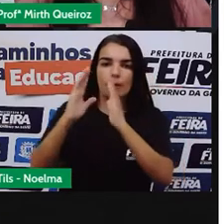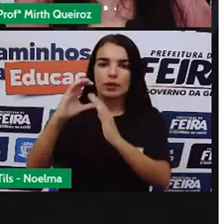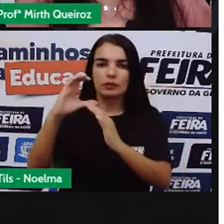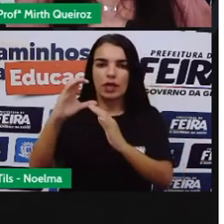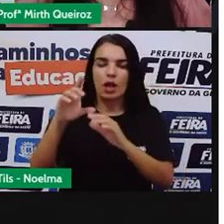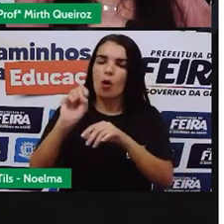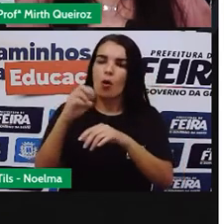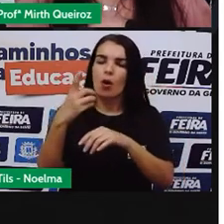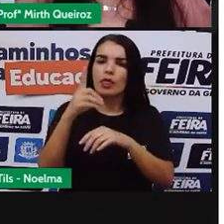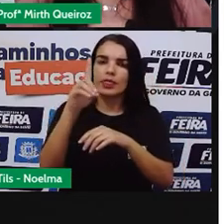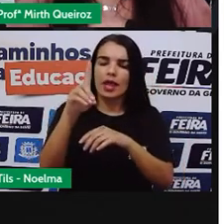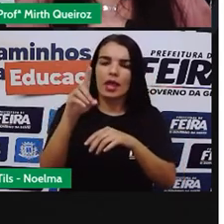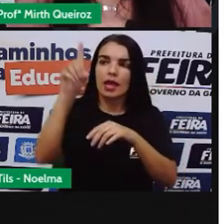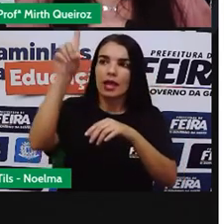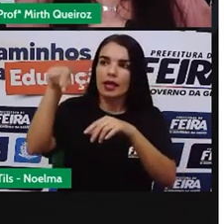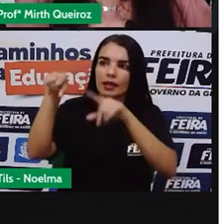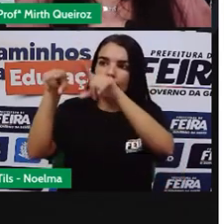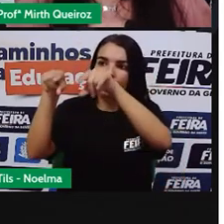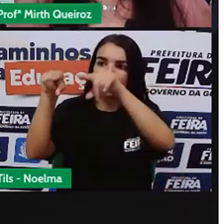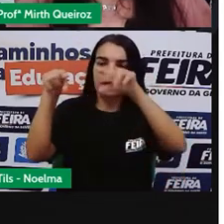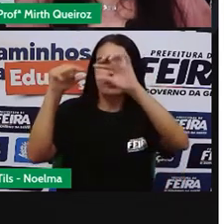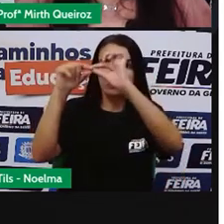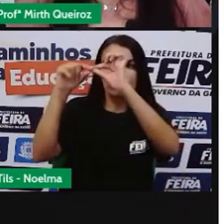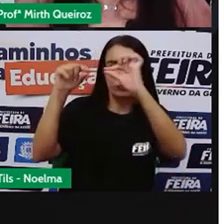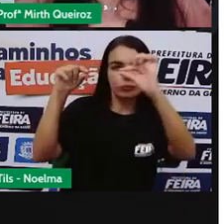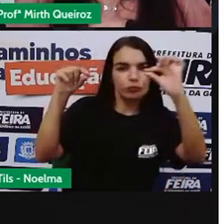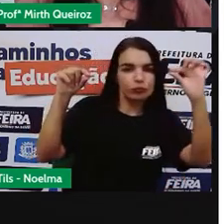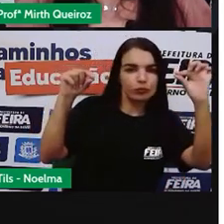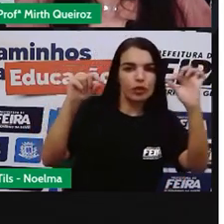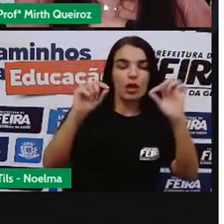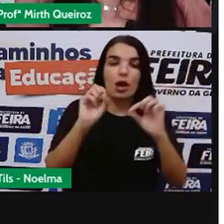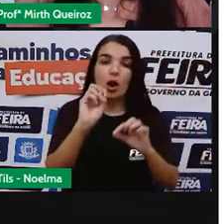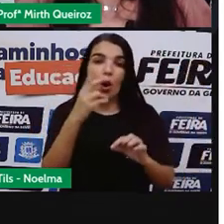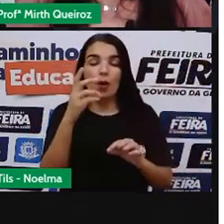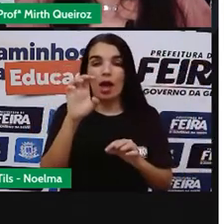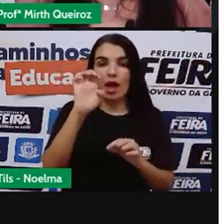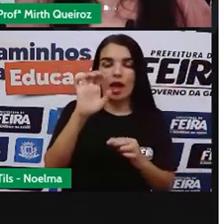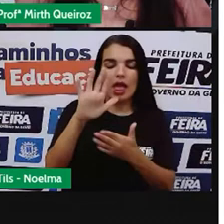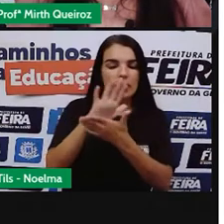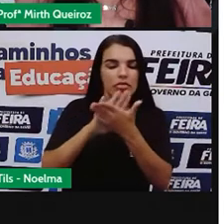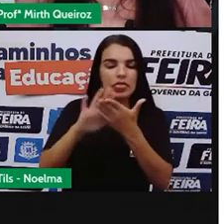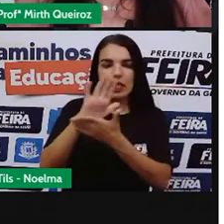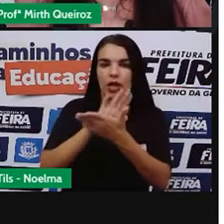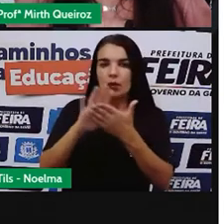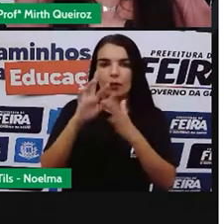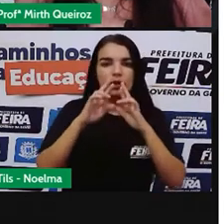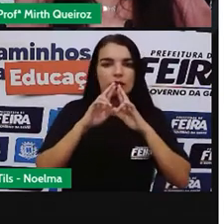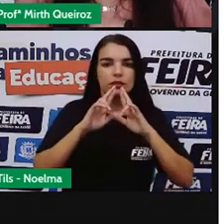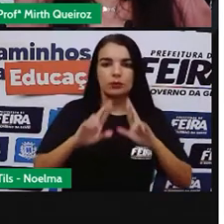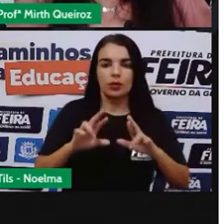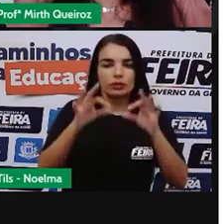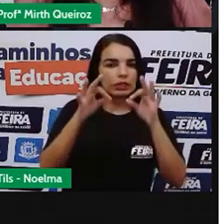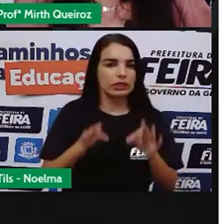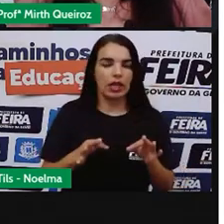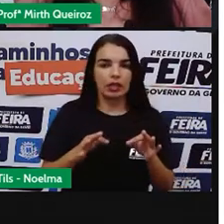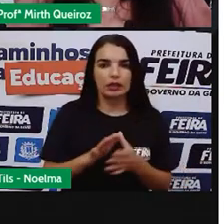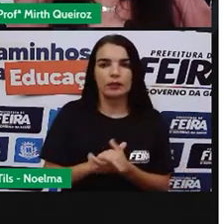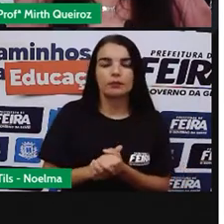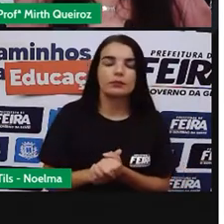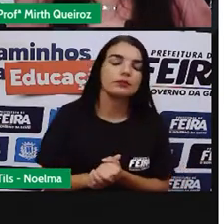colunas. Ou D. Gráfico de linhas. Ou alternativa E. Nenhuma das alternativas estão